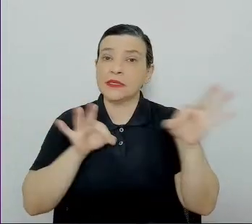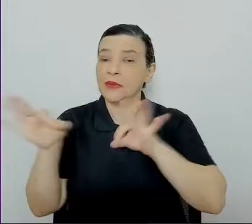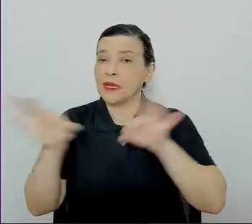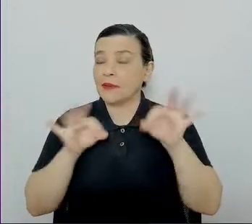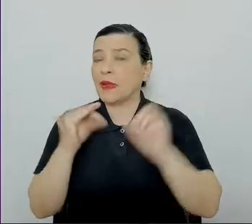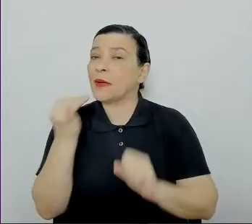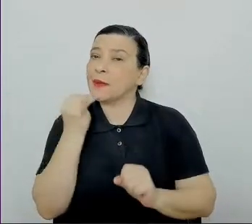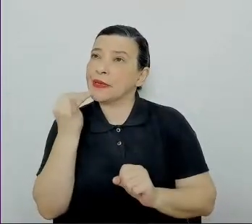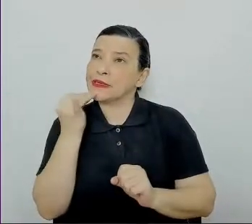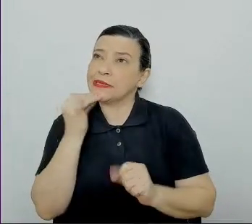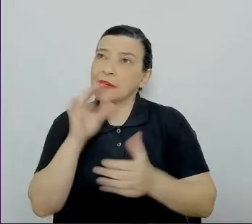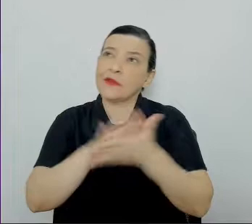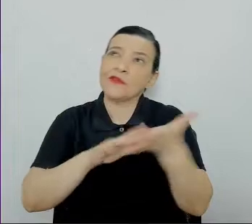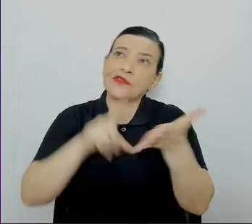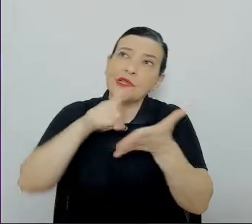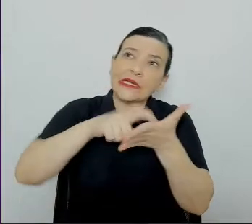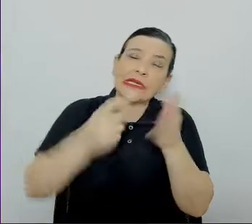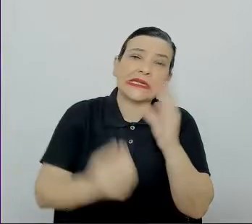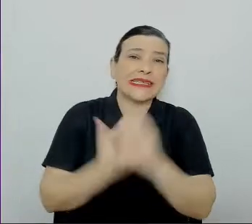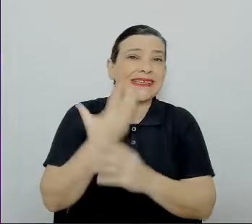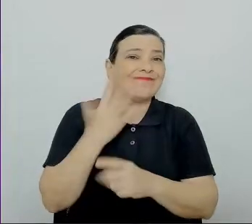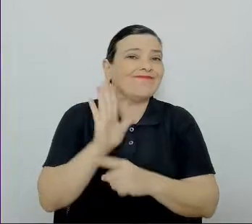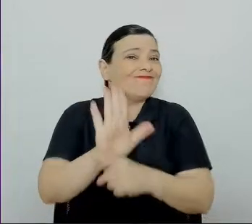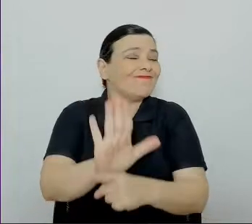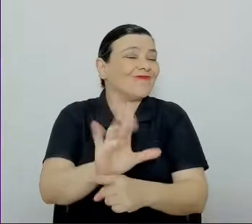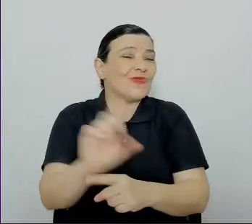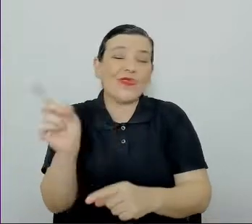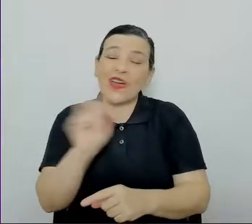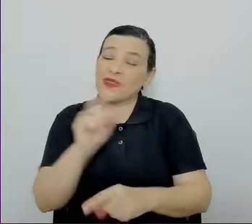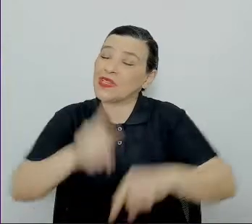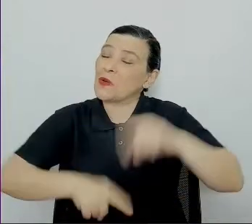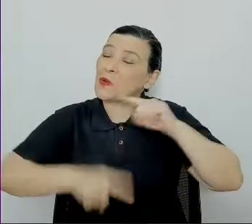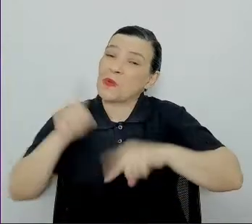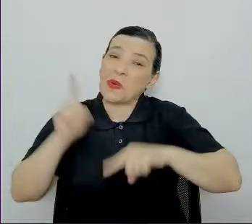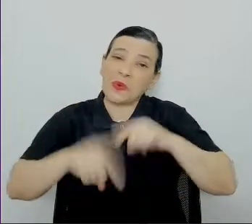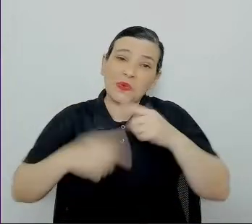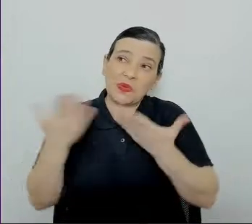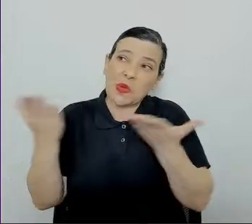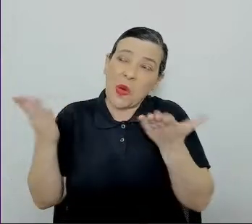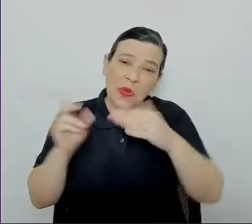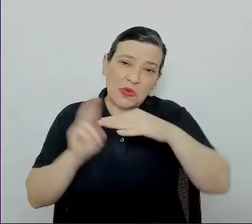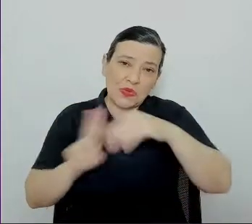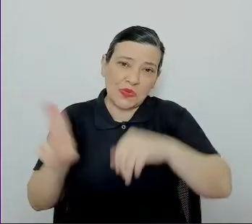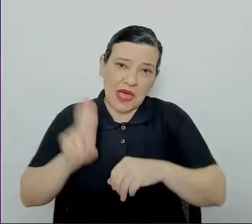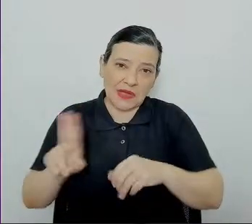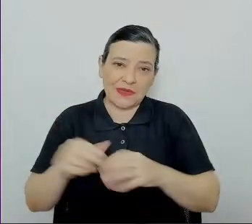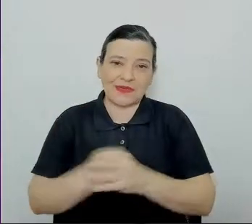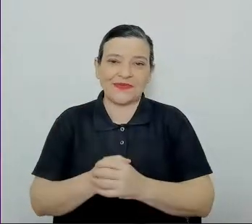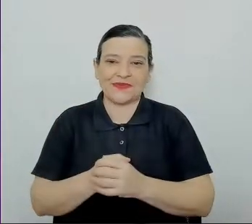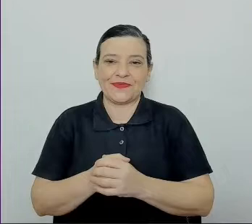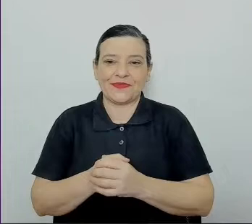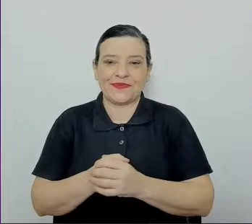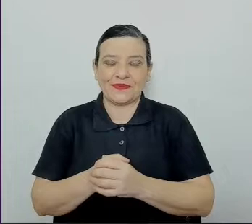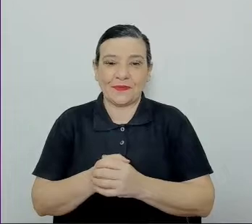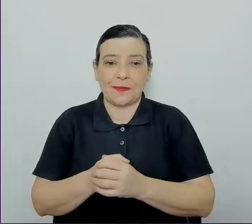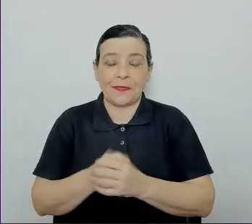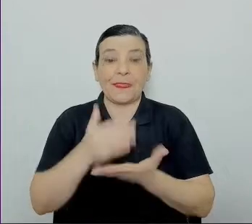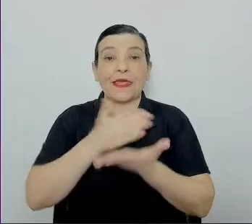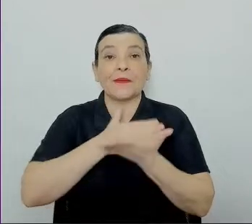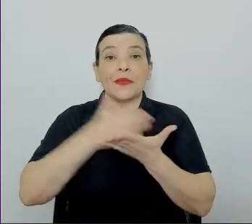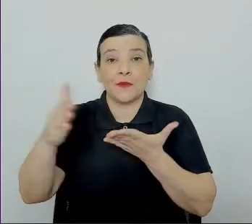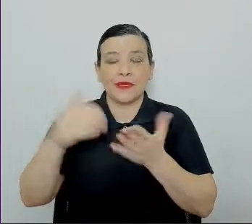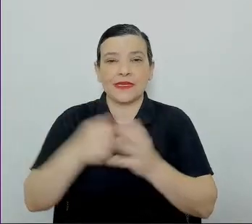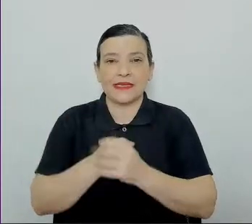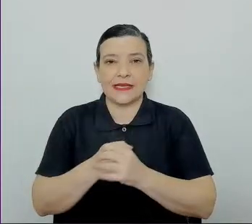alguma funcionalidade que não vai ajudar necessariamente o seu produto ou os seus usuários. Então, para começar, eu queria